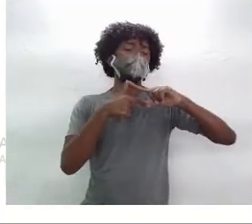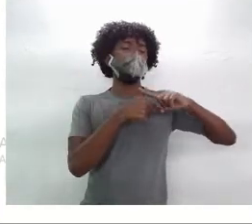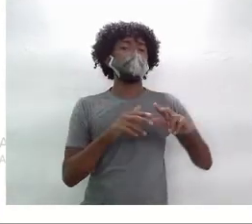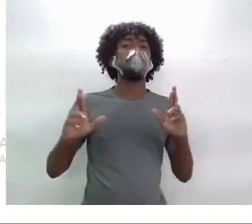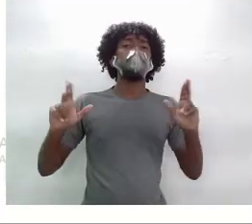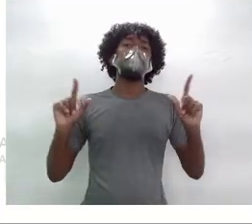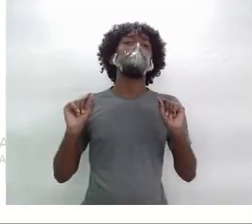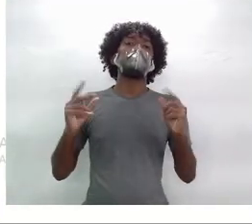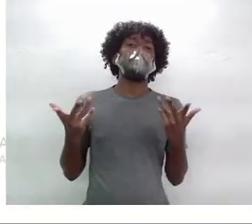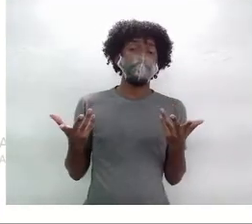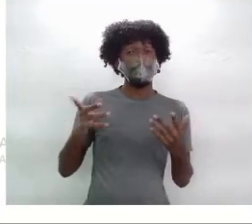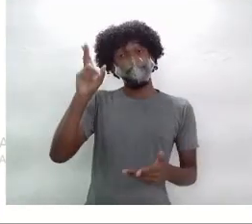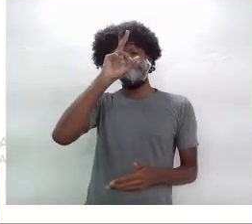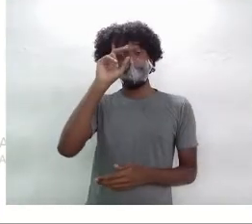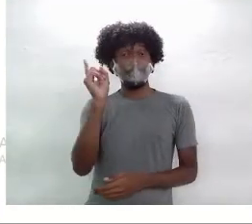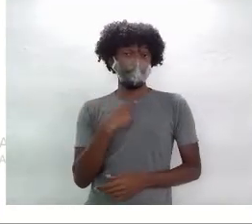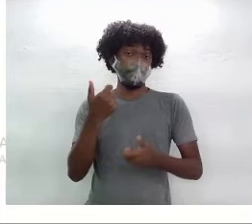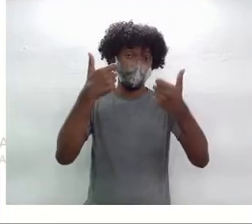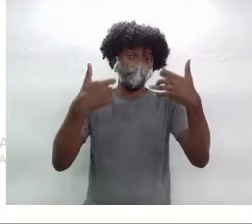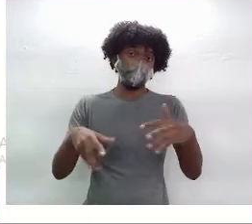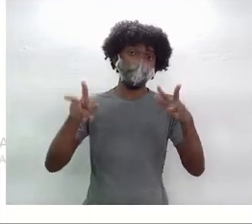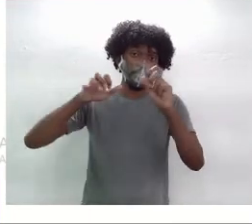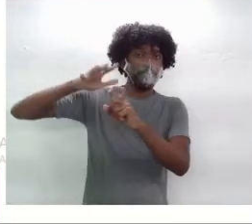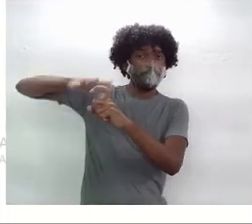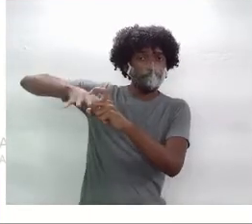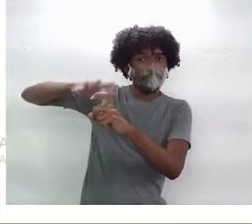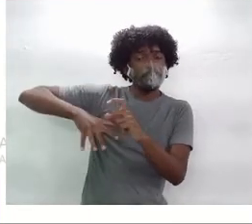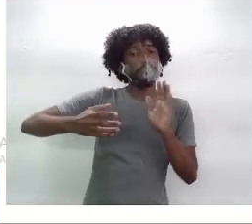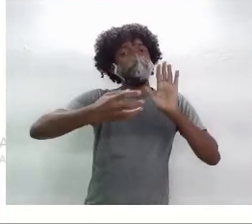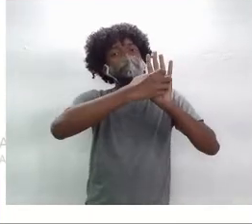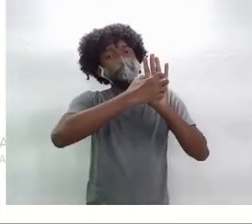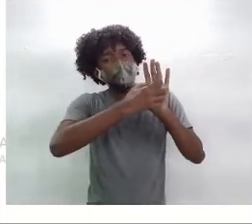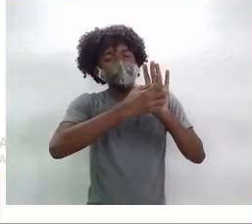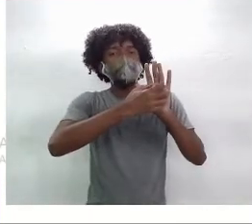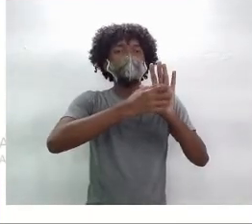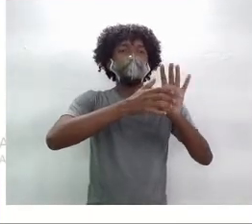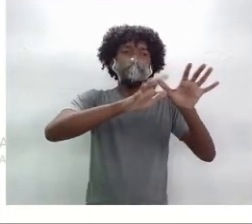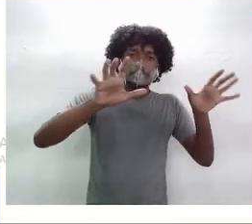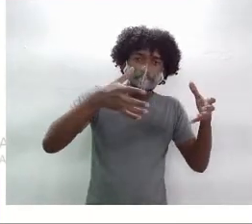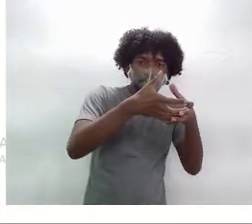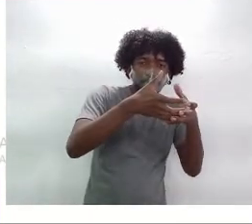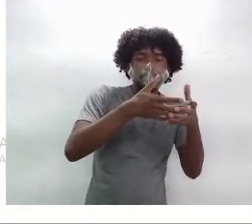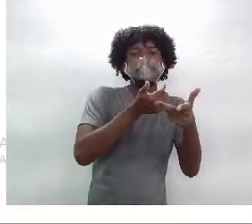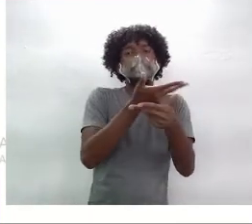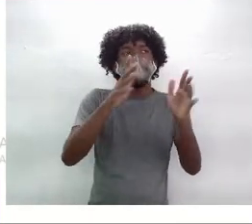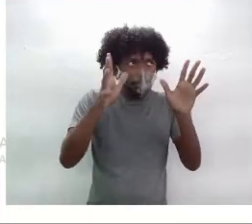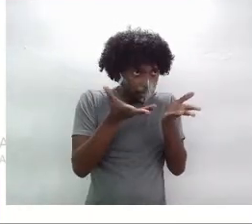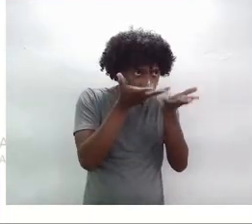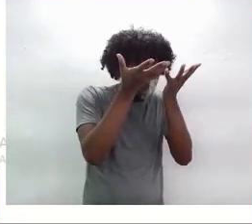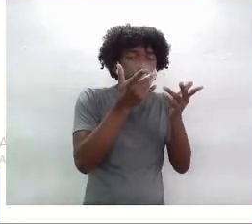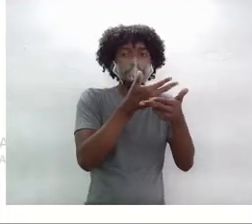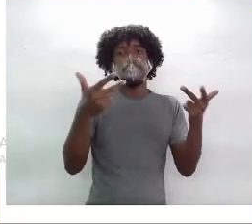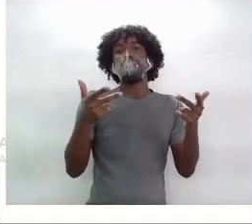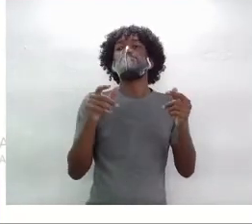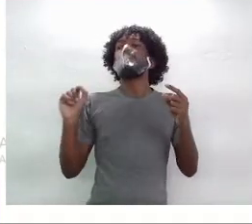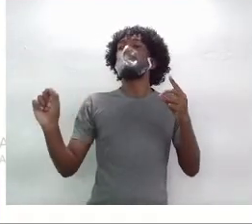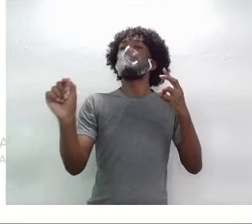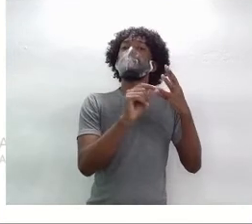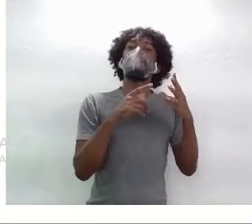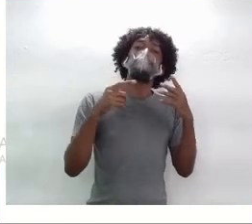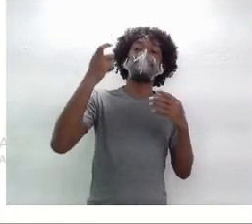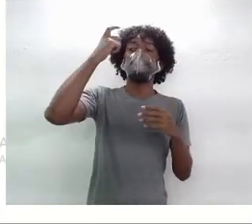que nós falamos aqui a questão do mito, do símbolo, o culto. Então, o que diferencia as tradições religiosas?